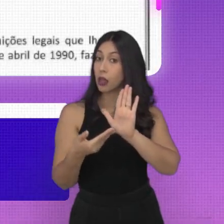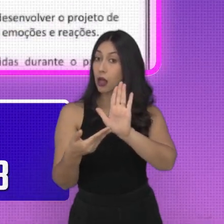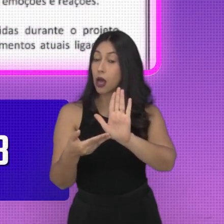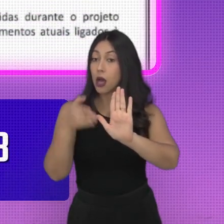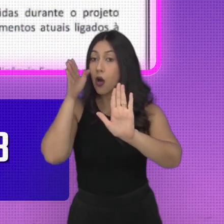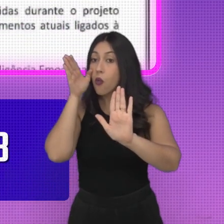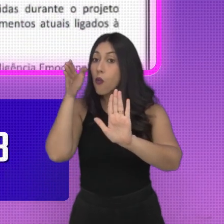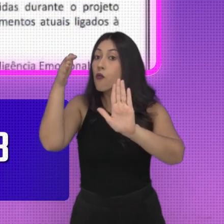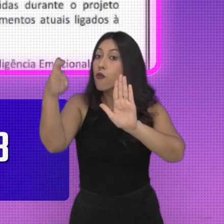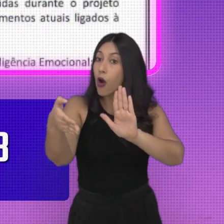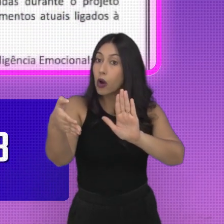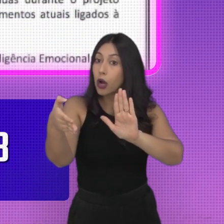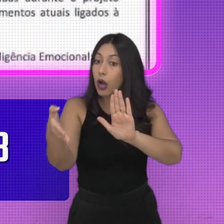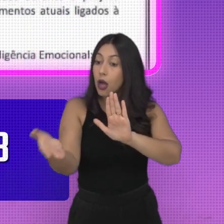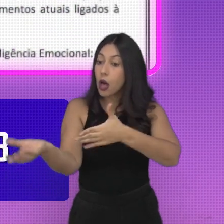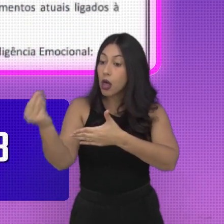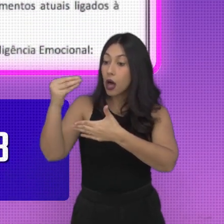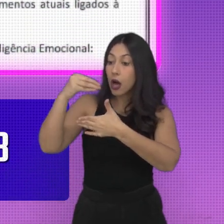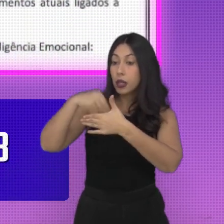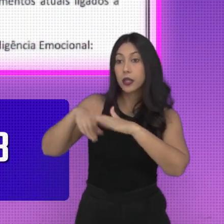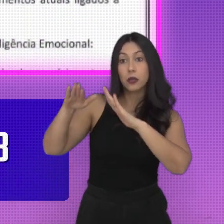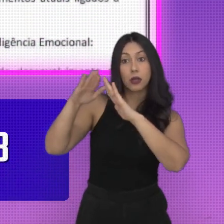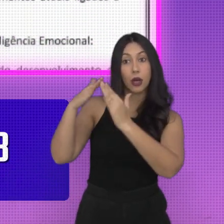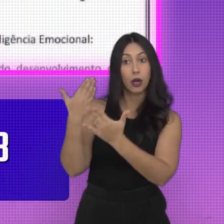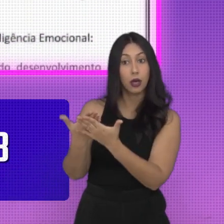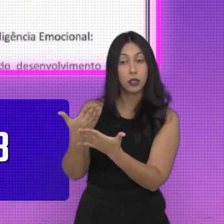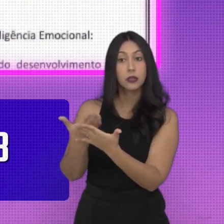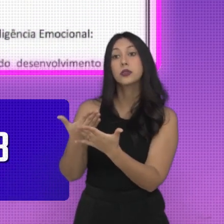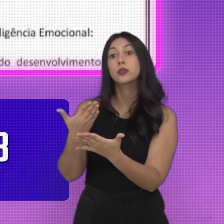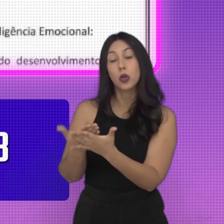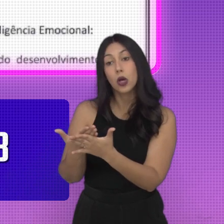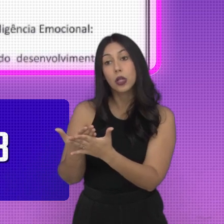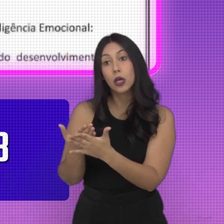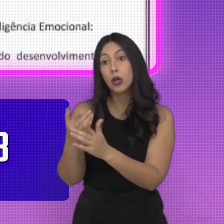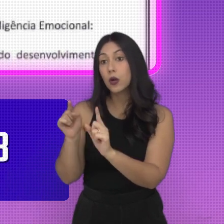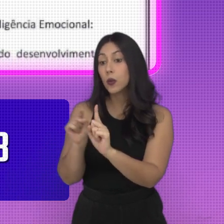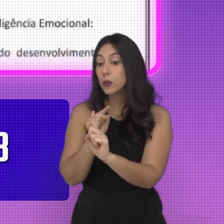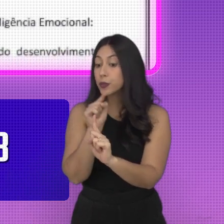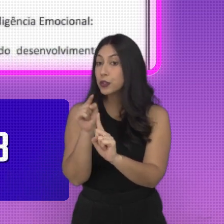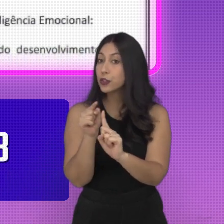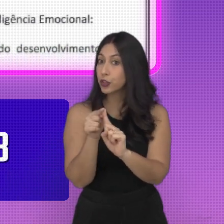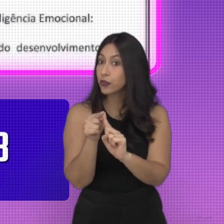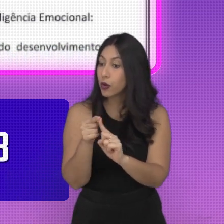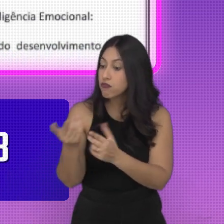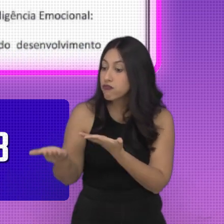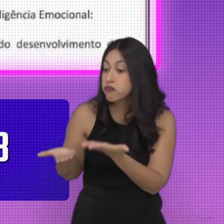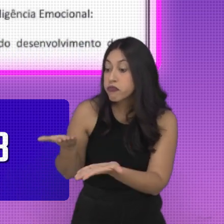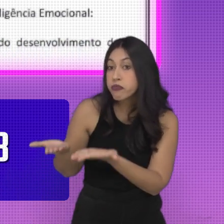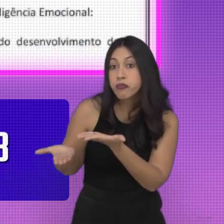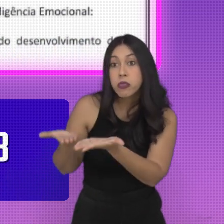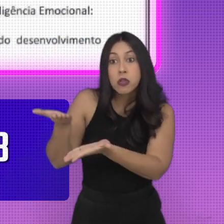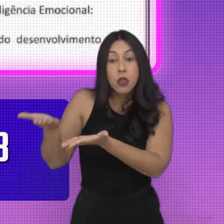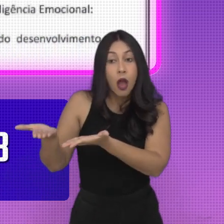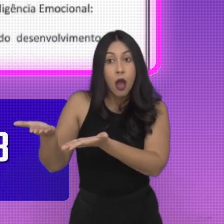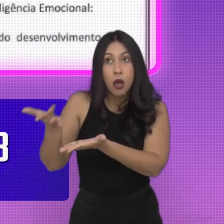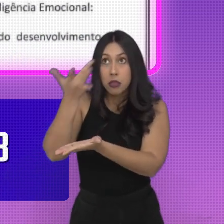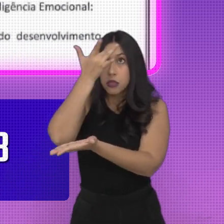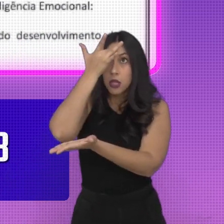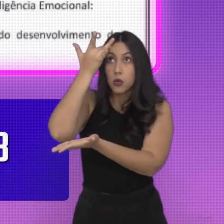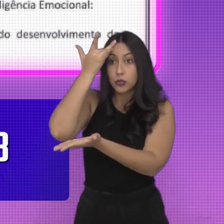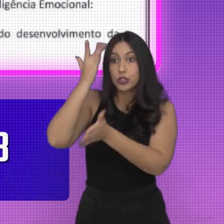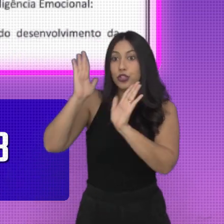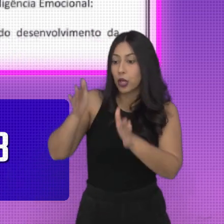foca já nas escolas. Então é para desenvolver essa questão de saúde emocional